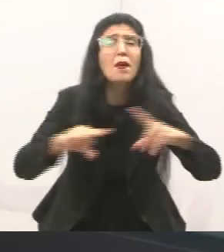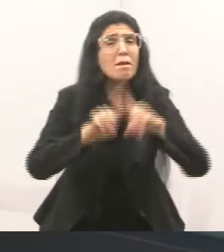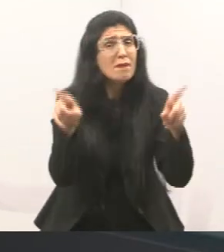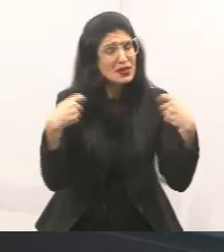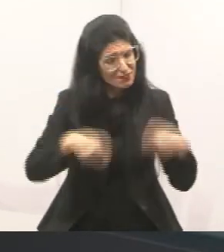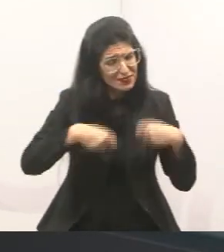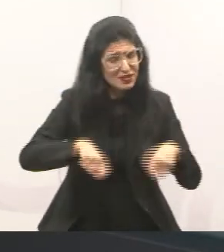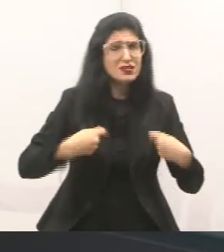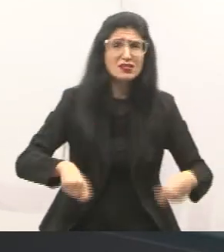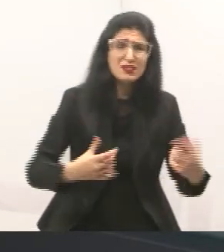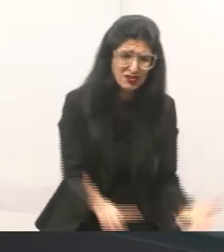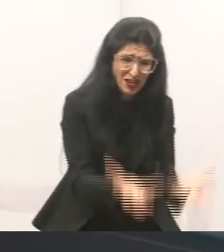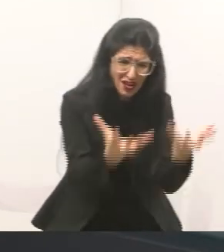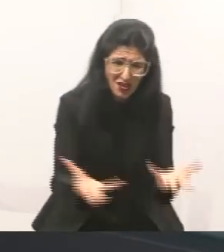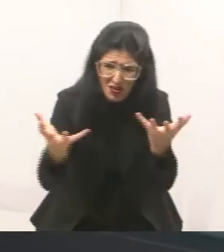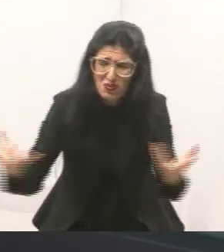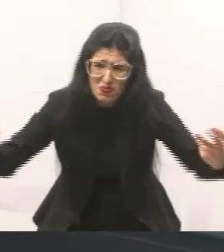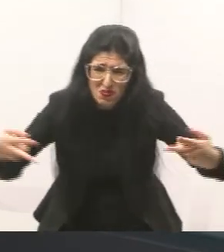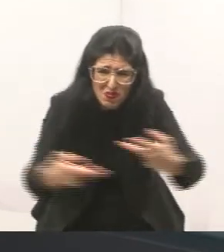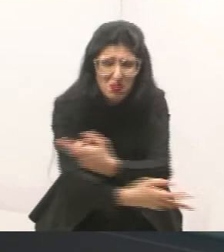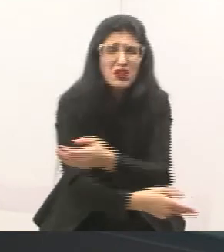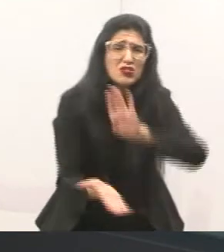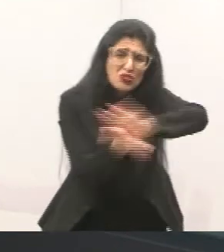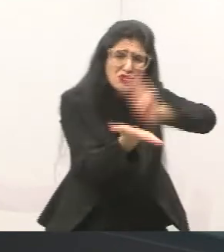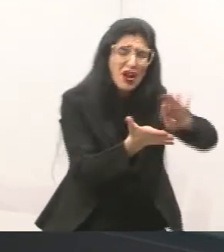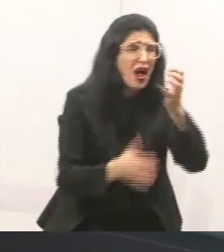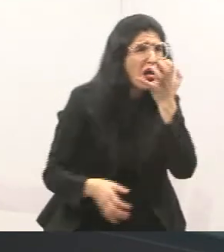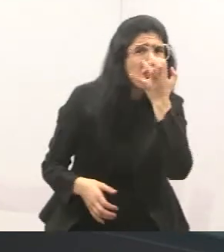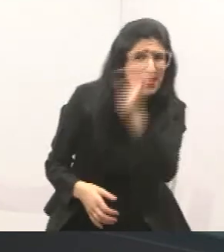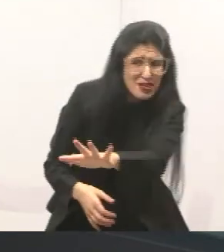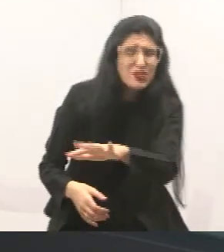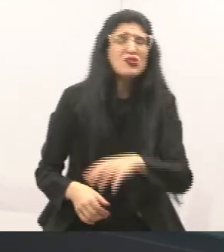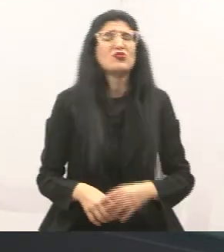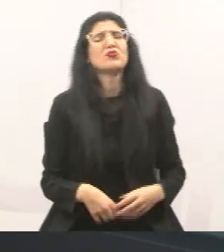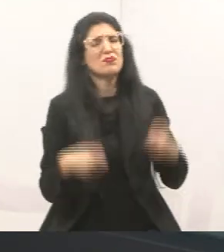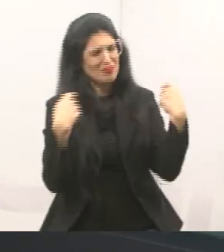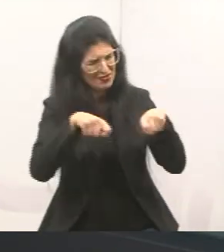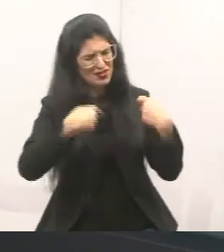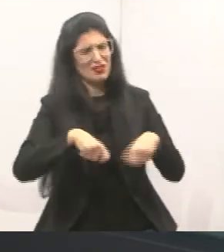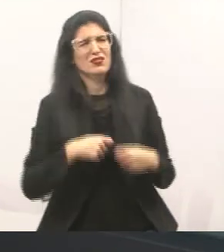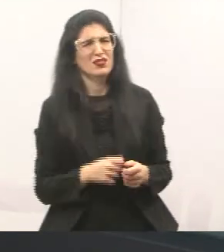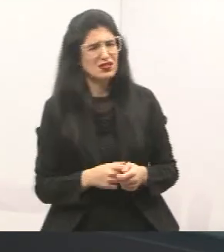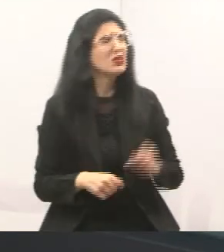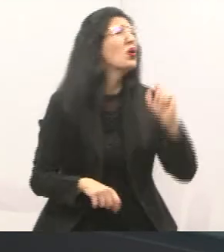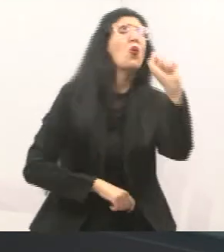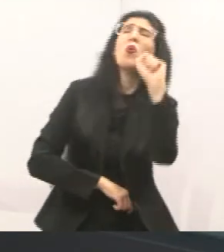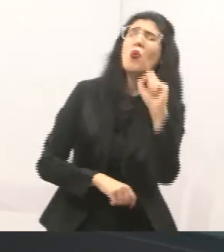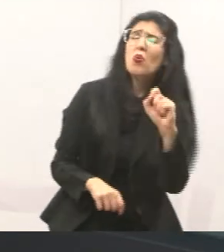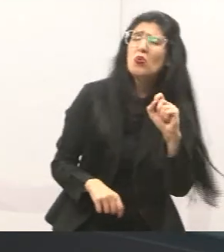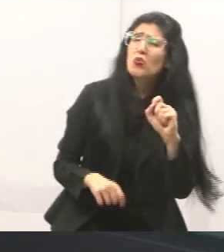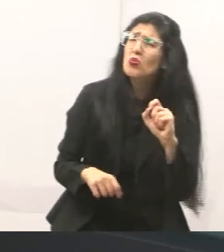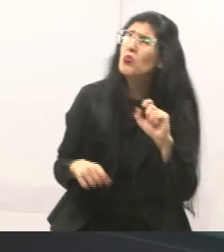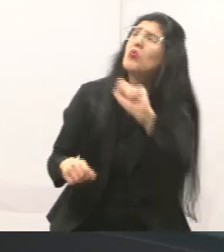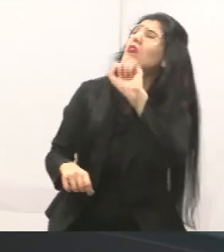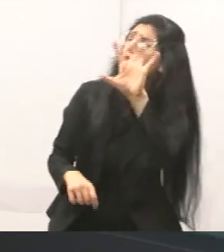próprios. Então, exijo, peço, né, que responda o que está acontecendo.